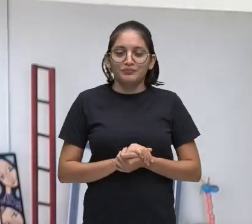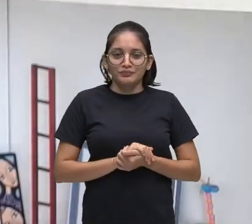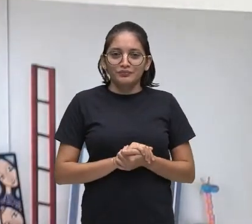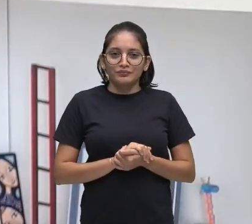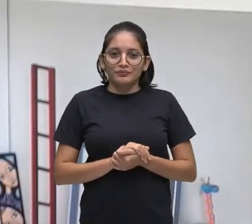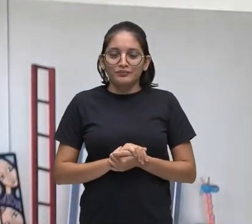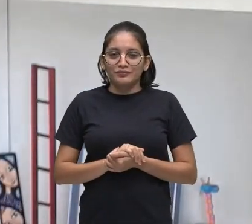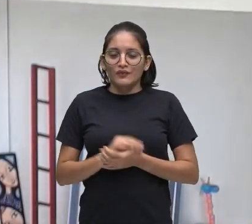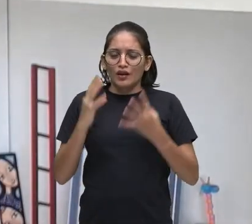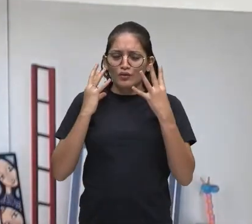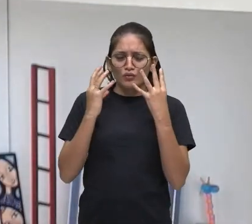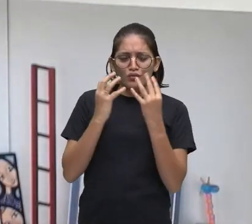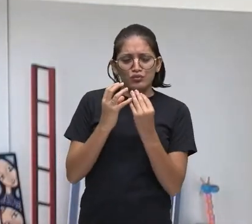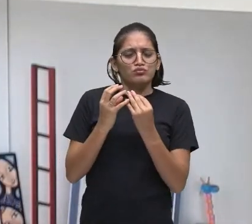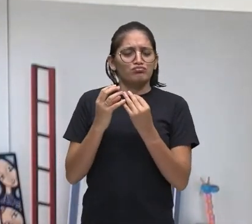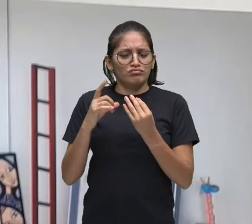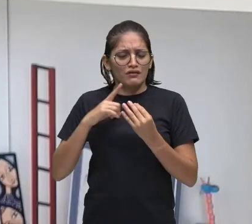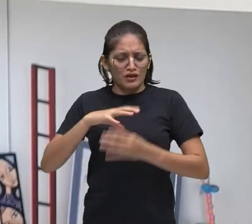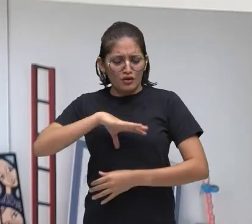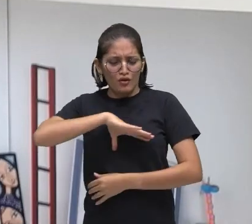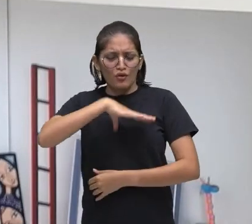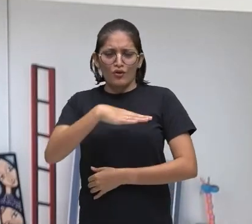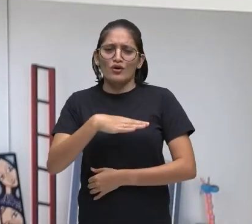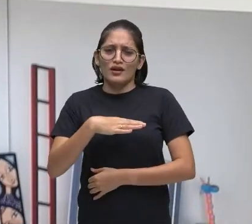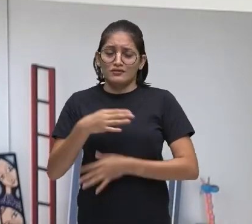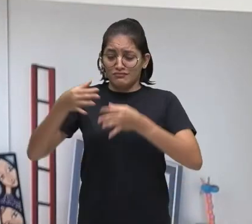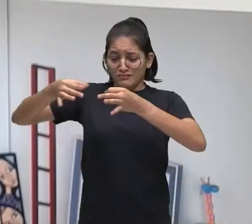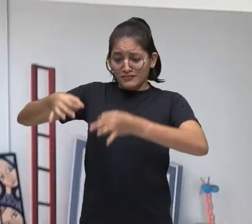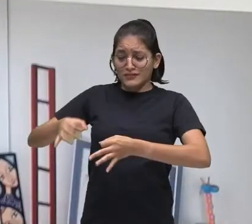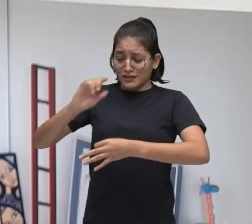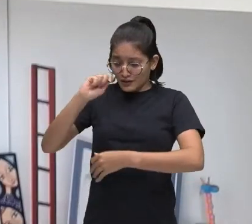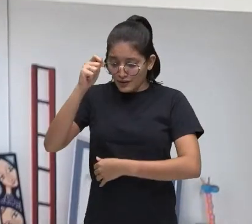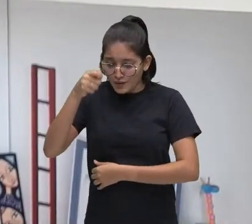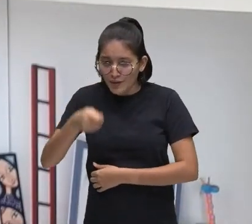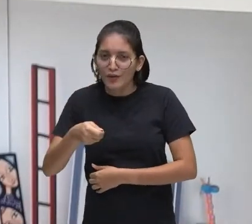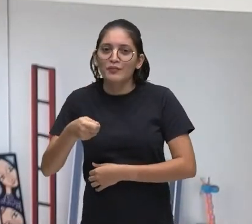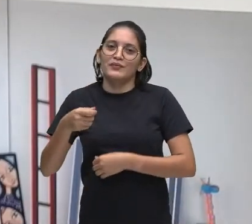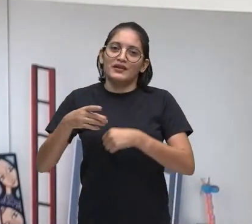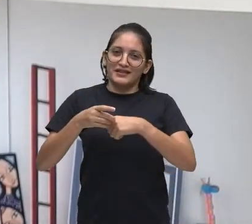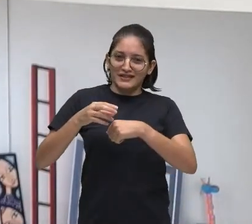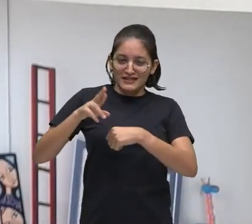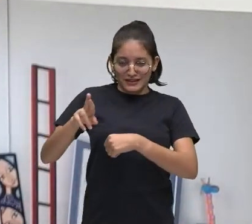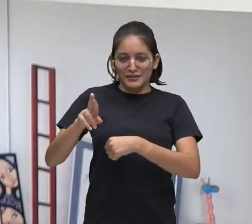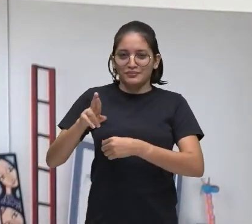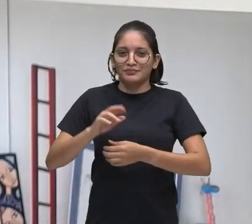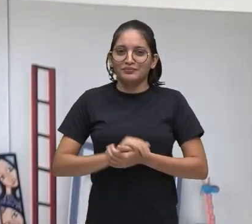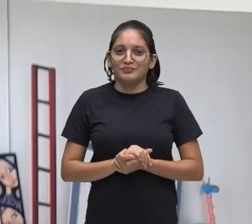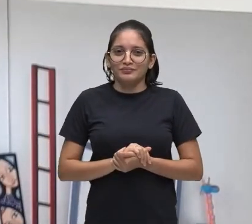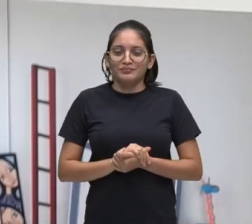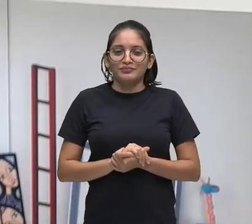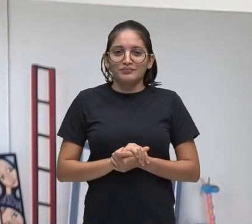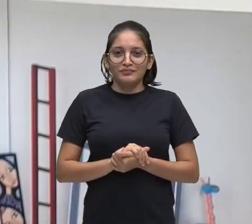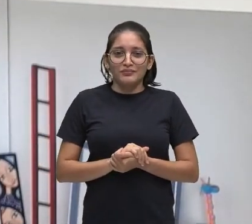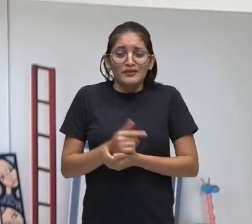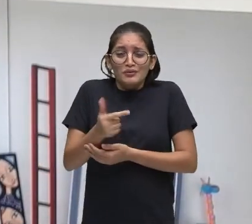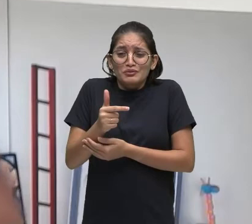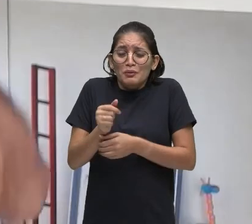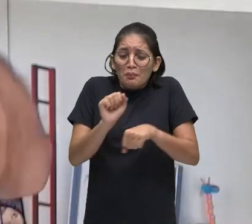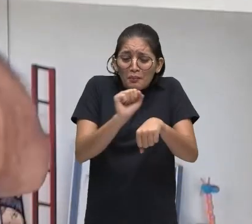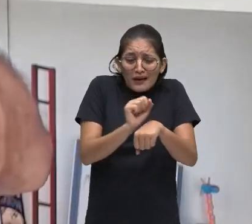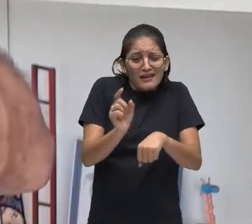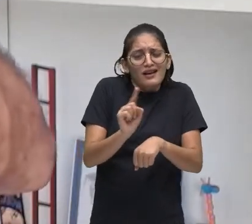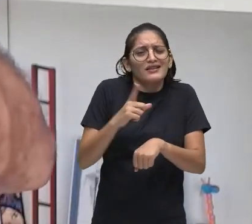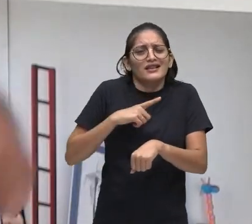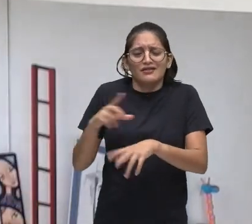Ou barbudo de coragem. Digno da homenagem de doutor honoris causa. Essa aí nem tinha pausa.